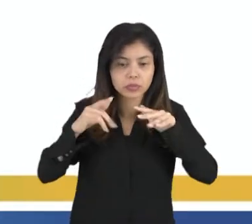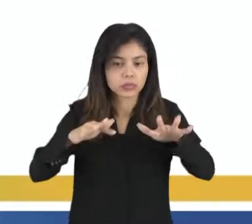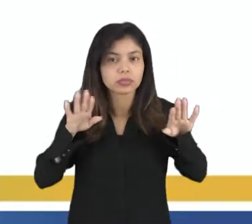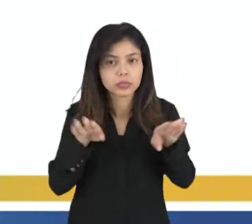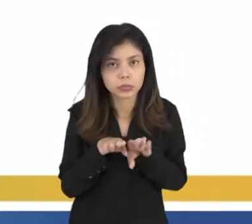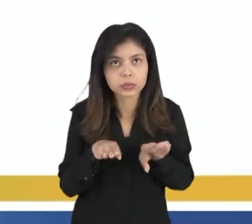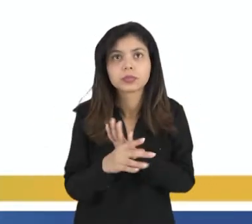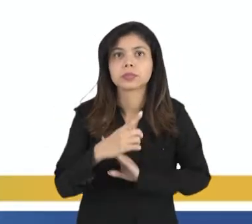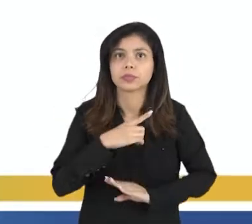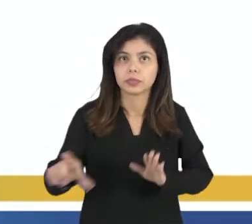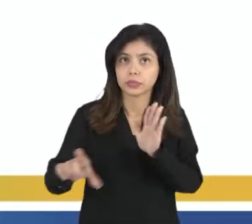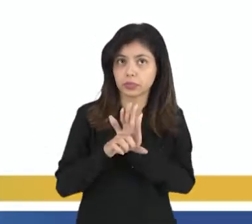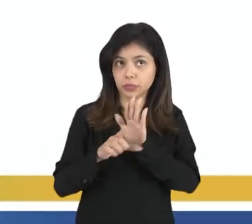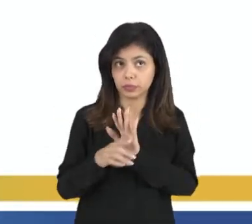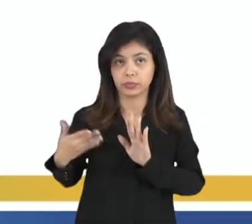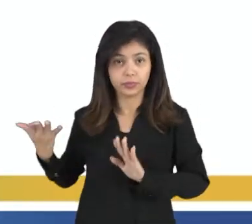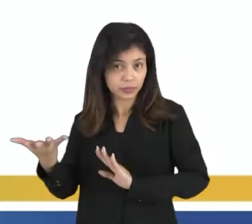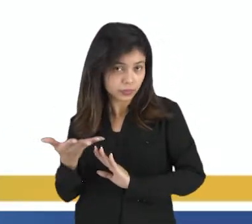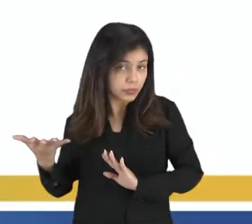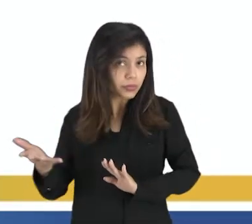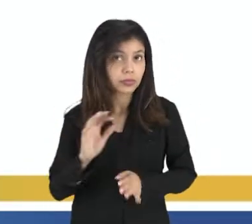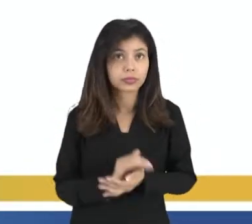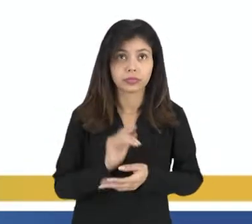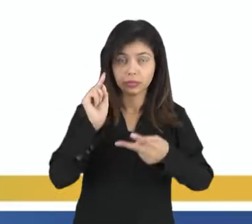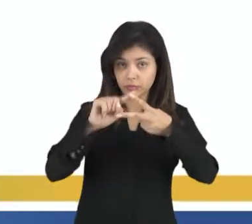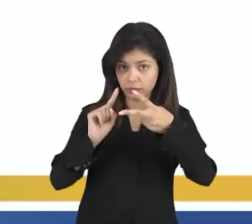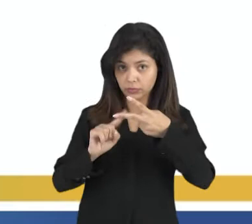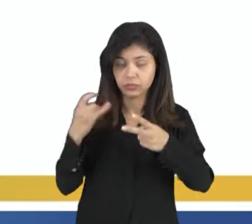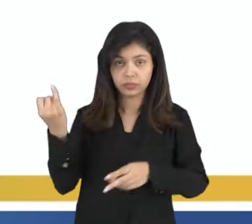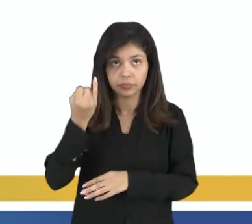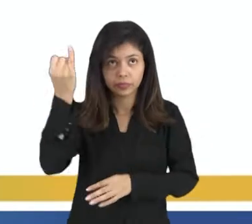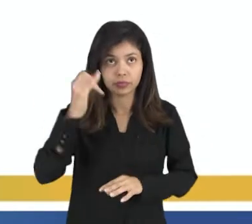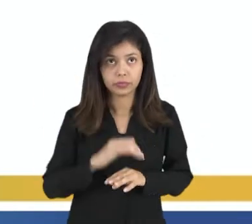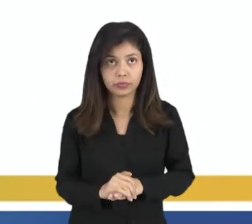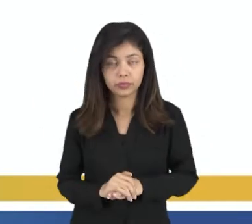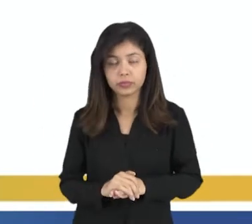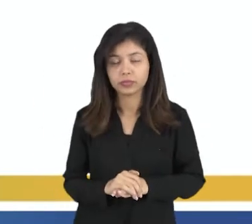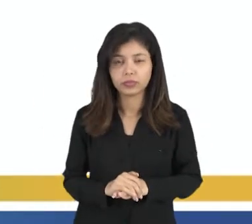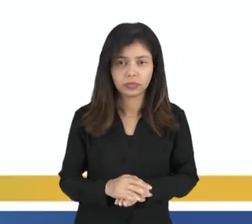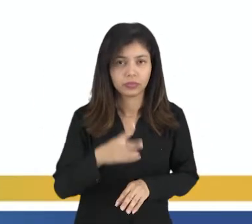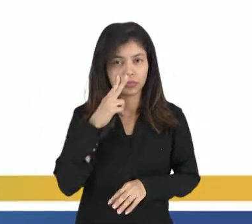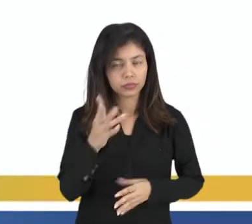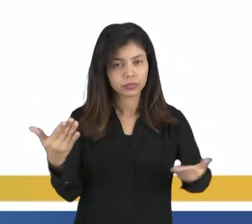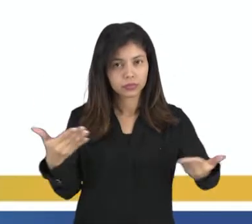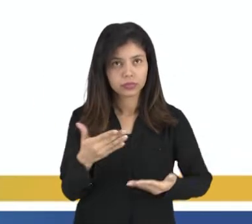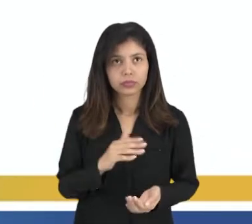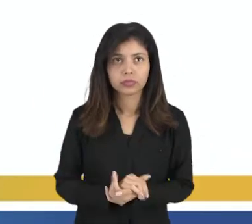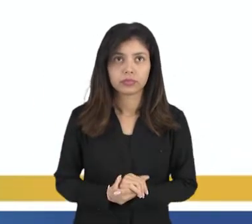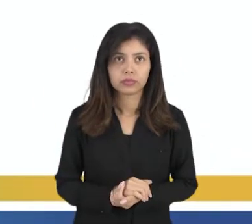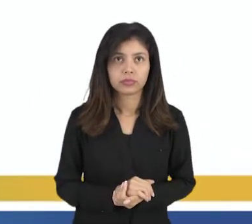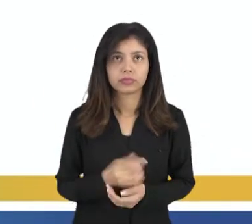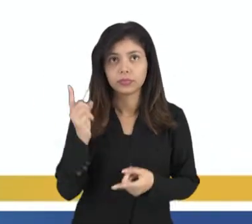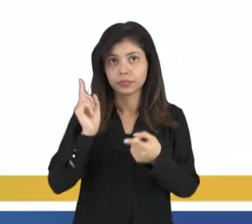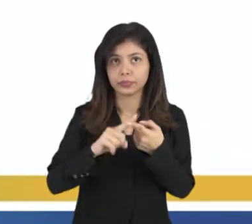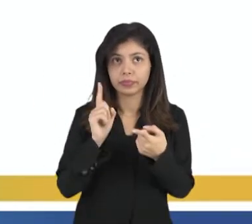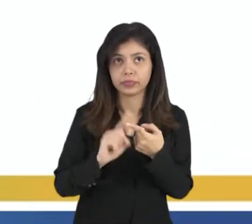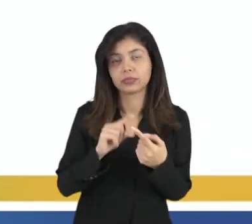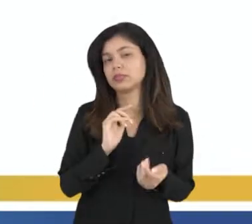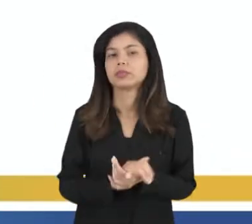lei. Basicamente, ela tem dois enunciados importantes, tá, que a gente vai verificar. O